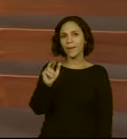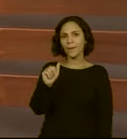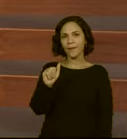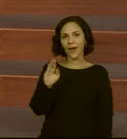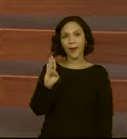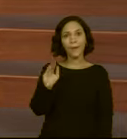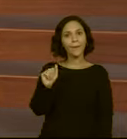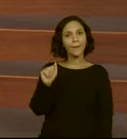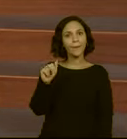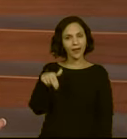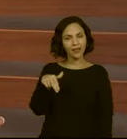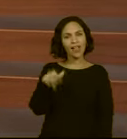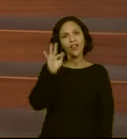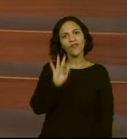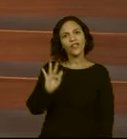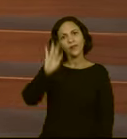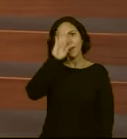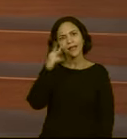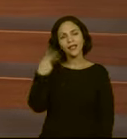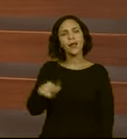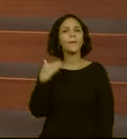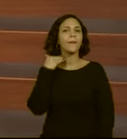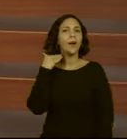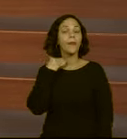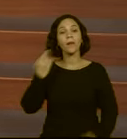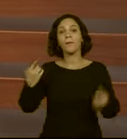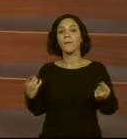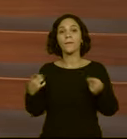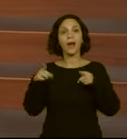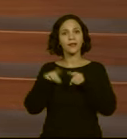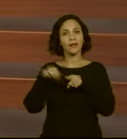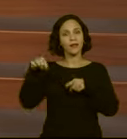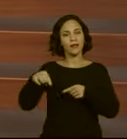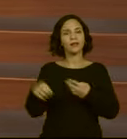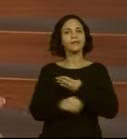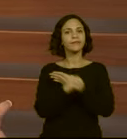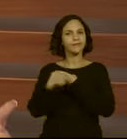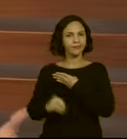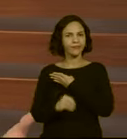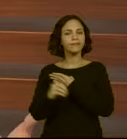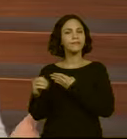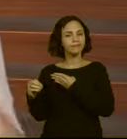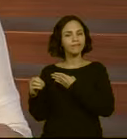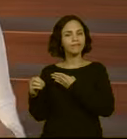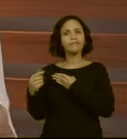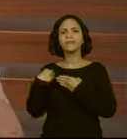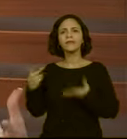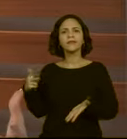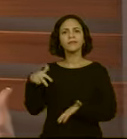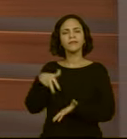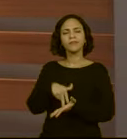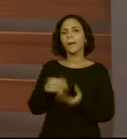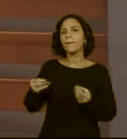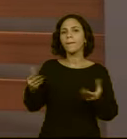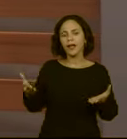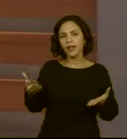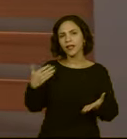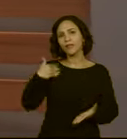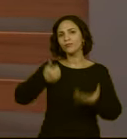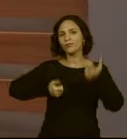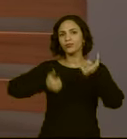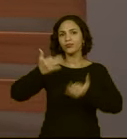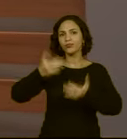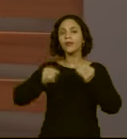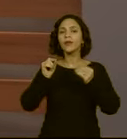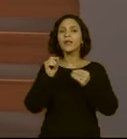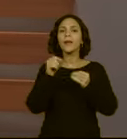bancos e que é parceira do centro de mídias de São Paulo e nós estamos aqui para conversar com vocês no